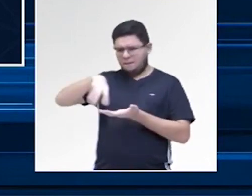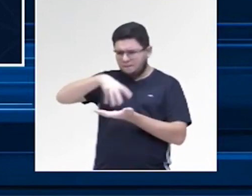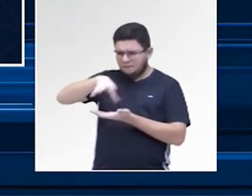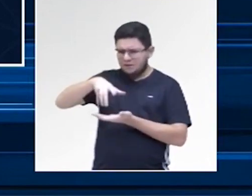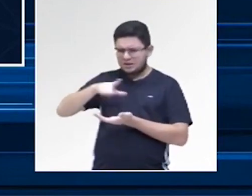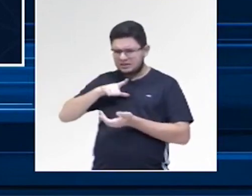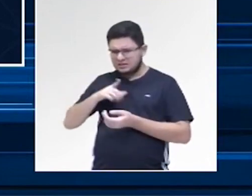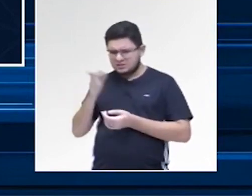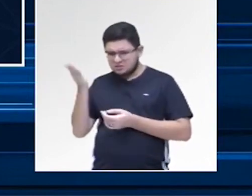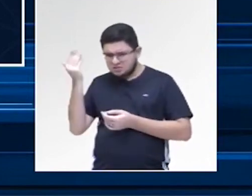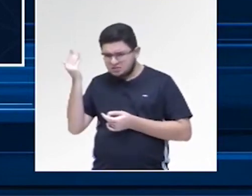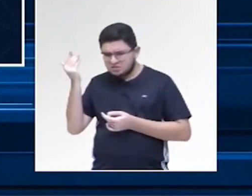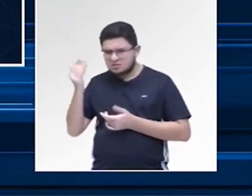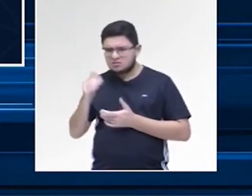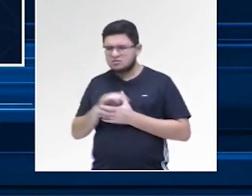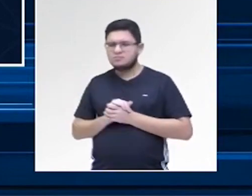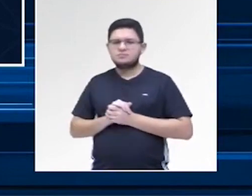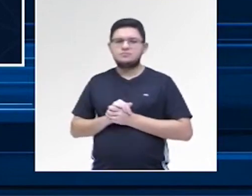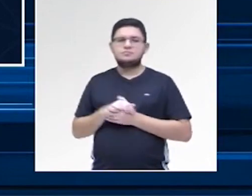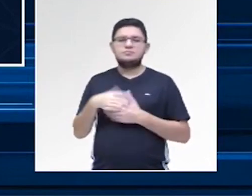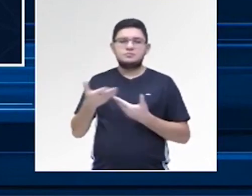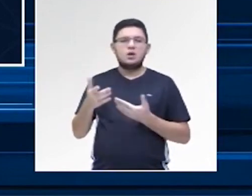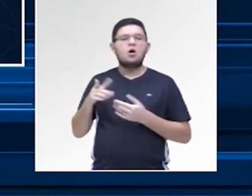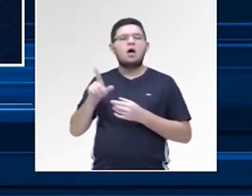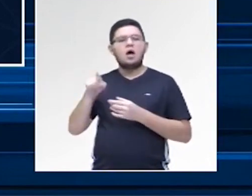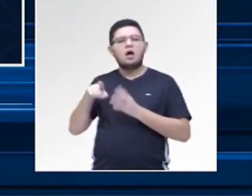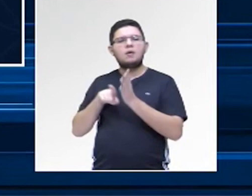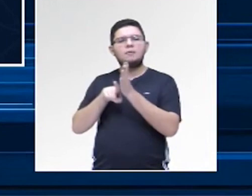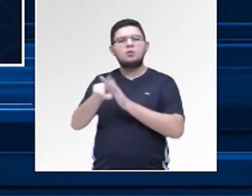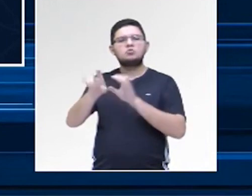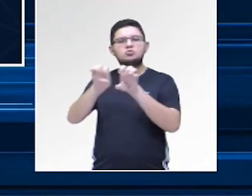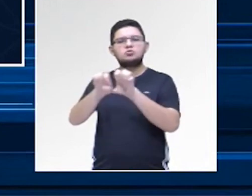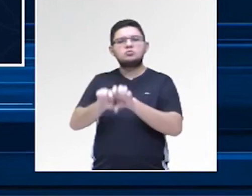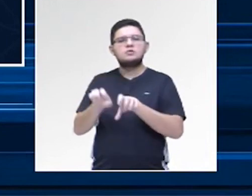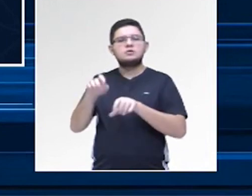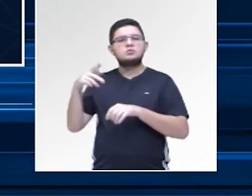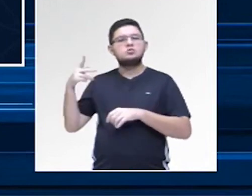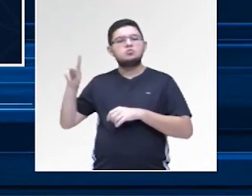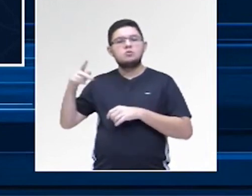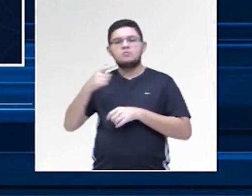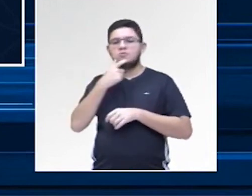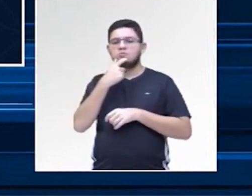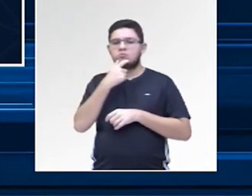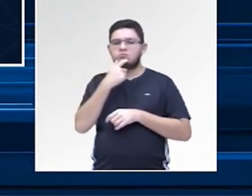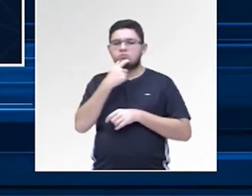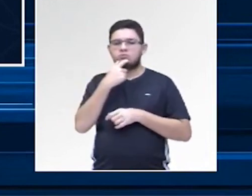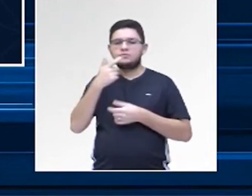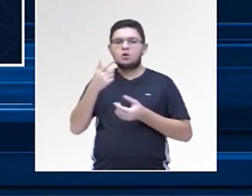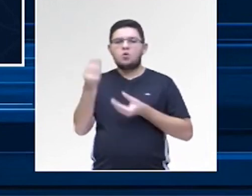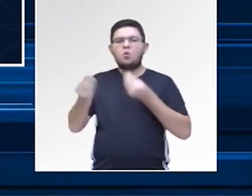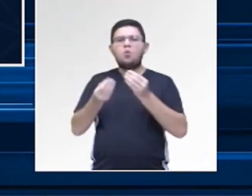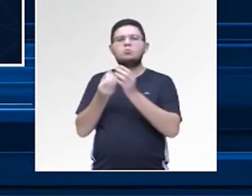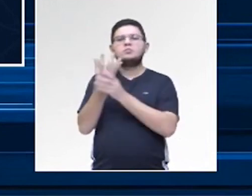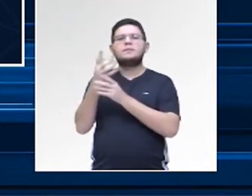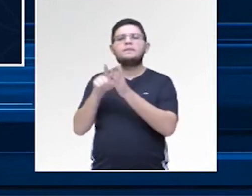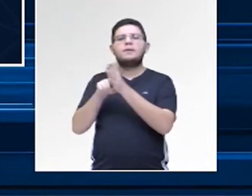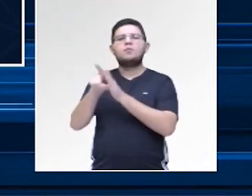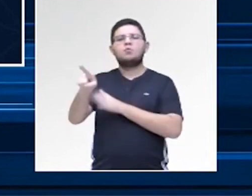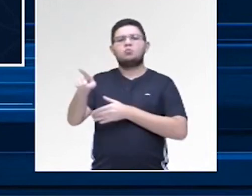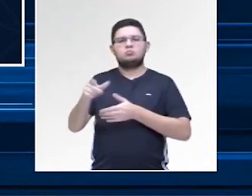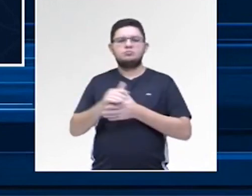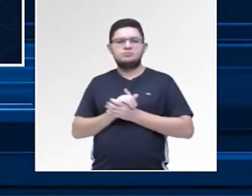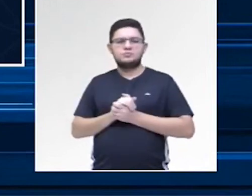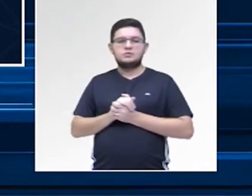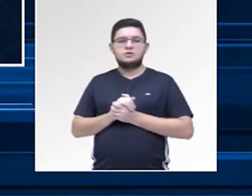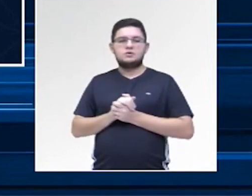observem que seguiu aí a estrutura da pergunta, né, de como formar perguntas utilizando o verbo there to be. A forma